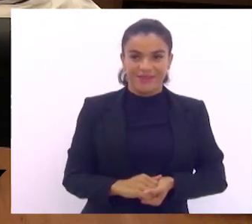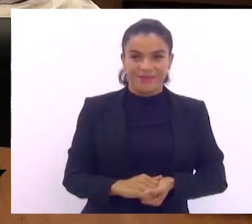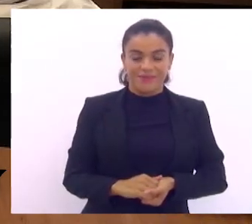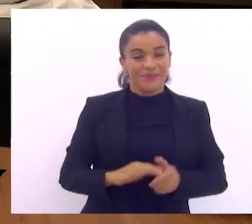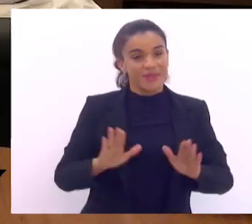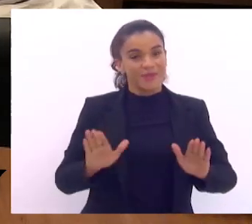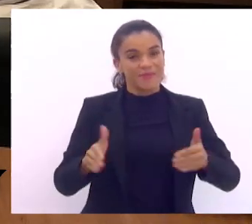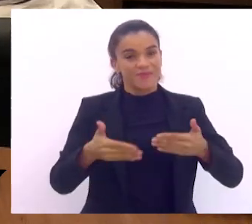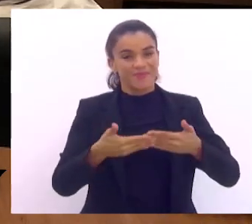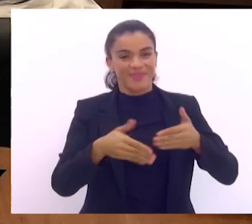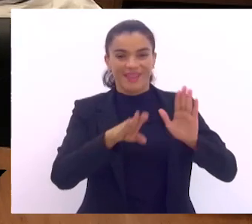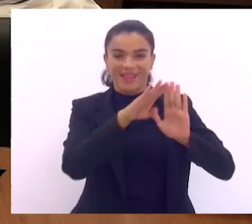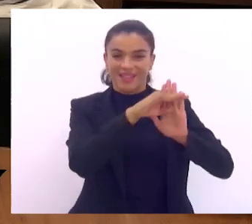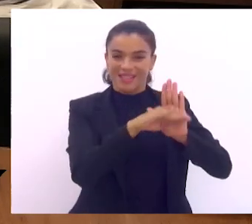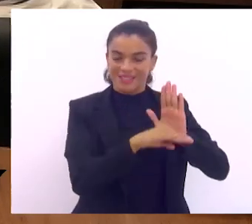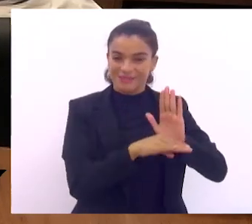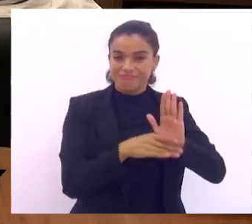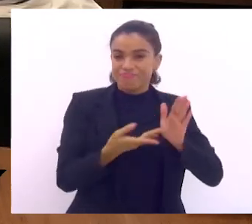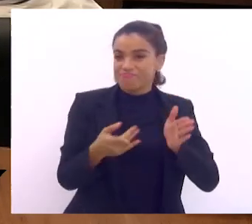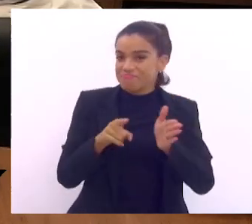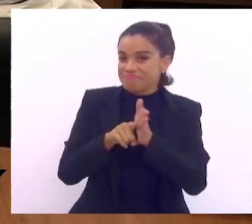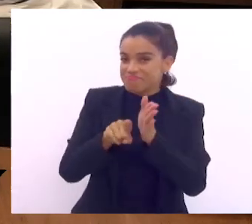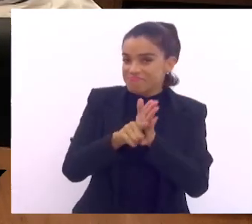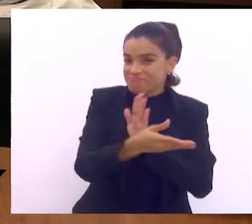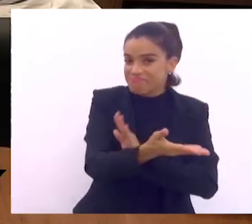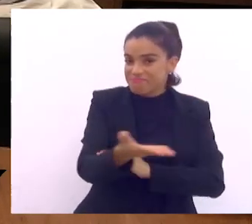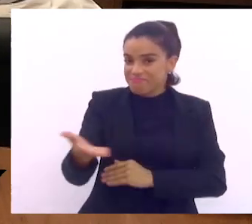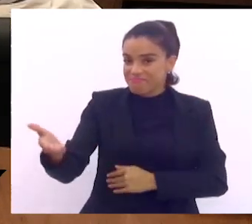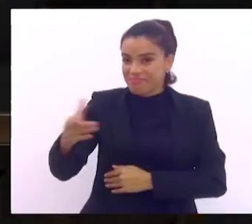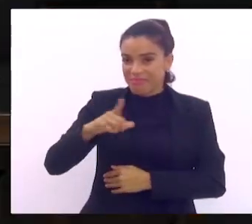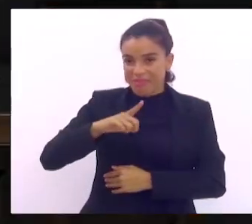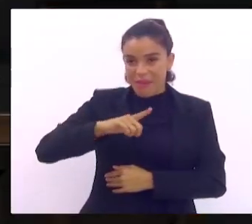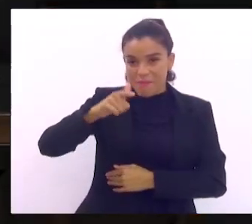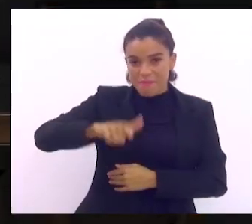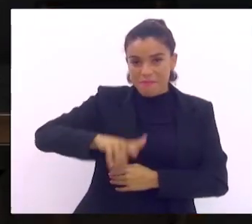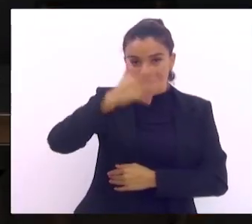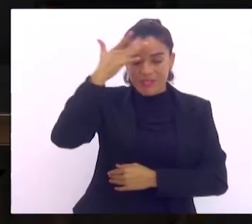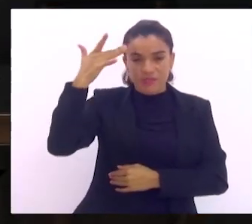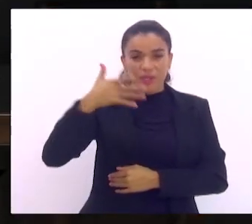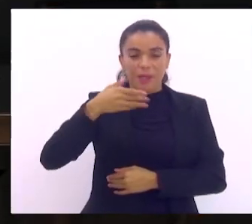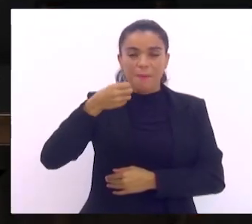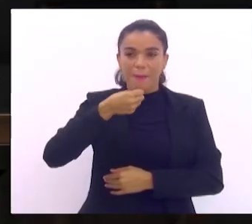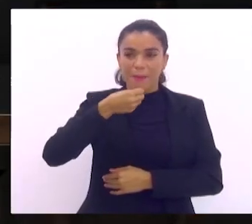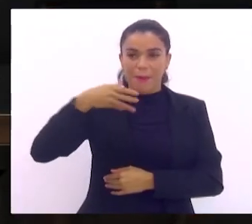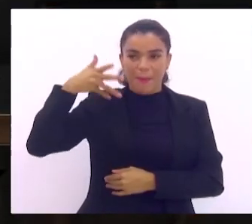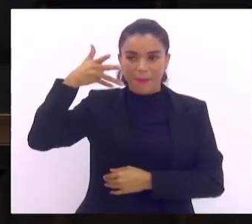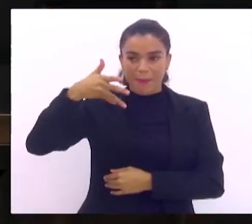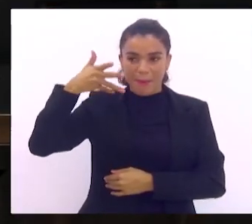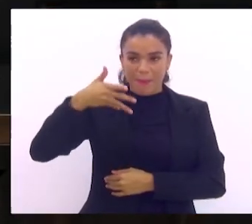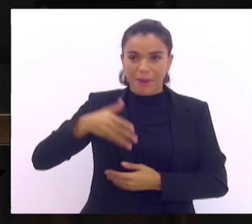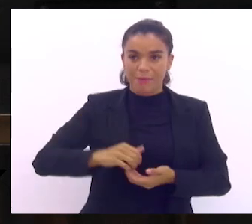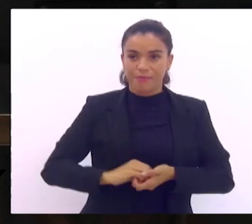Terminada a nossa lista, gostaria de perguntar se tem mais alguém que quer fazer uso da palavra.